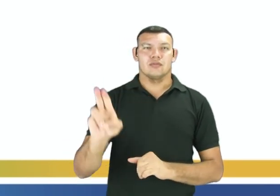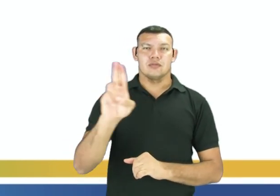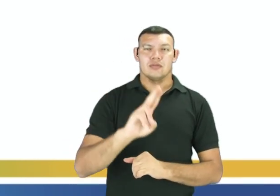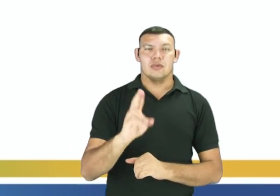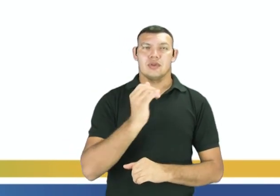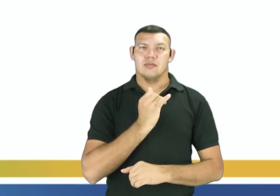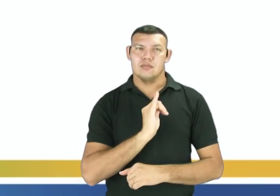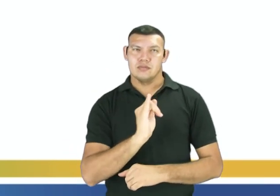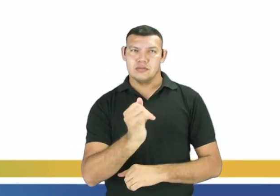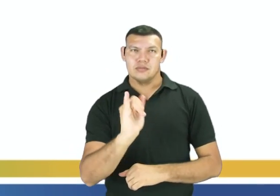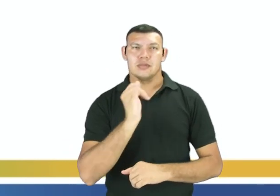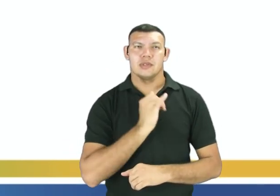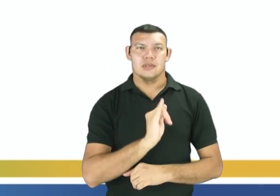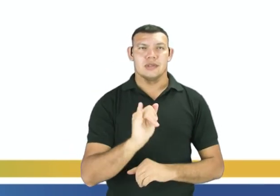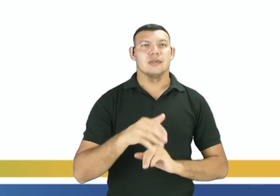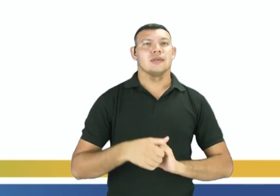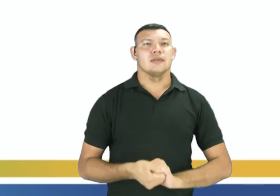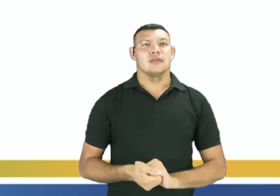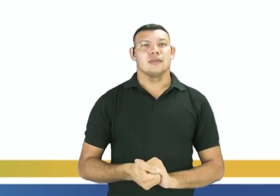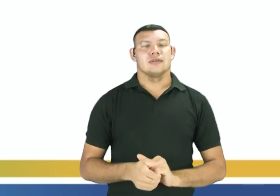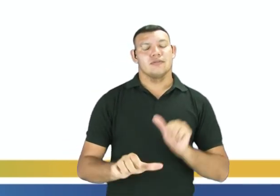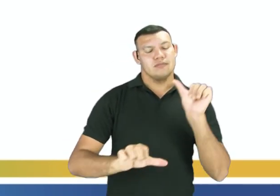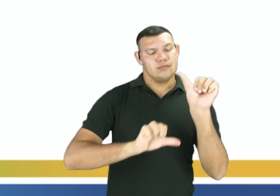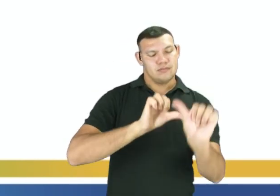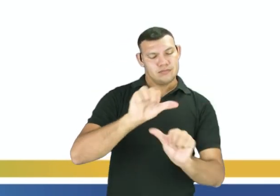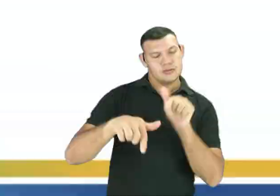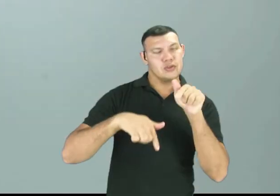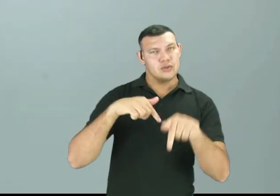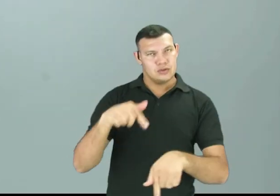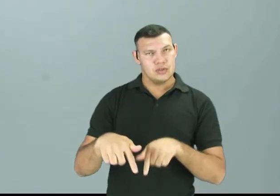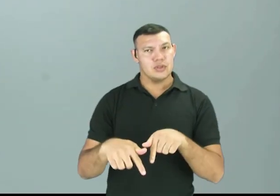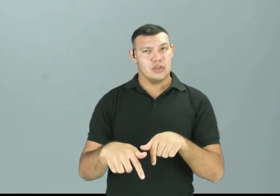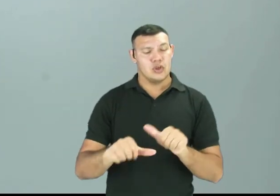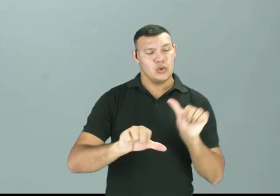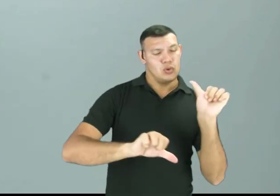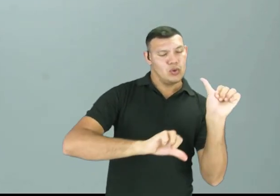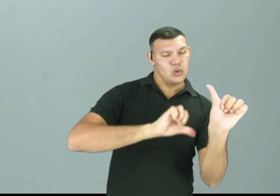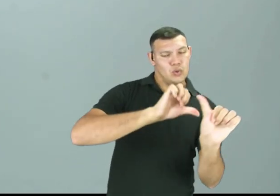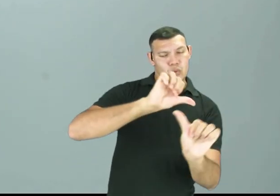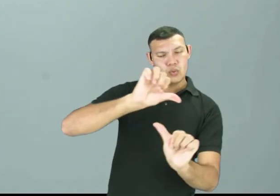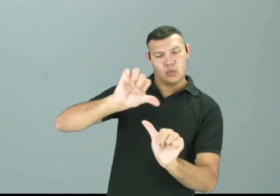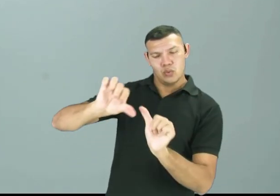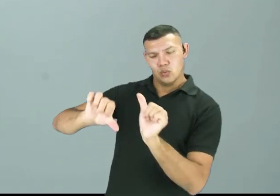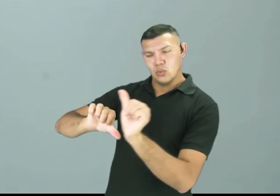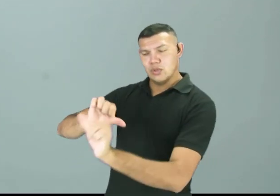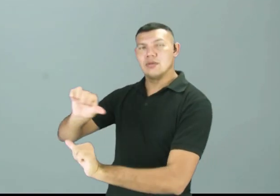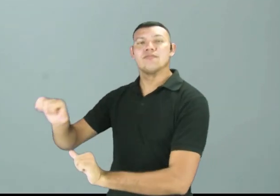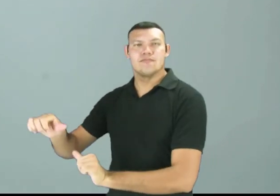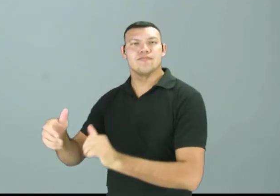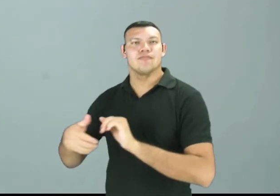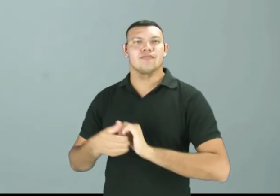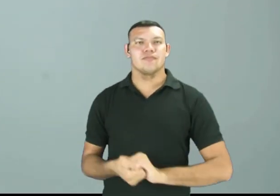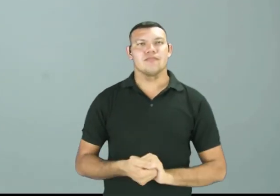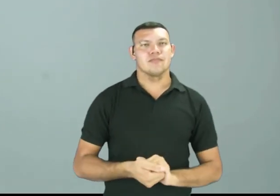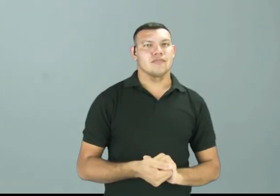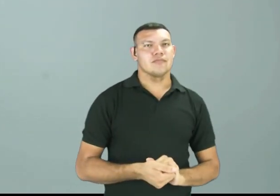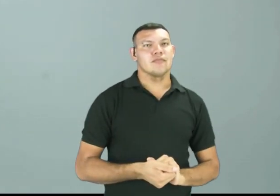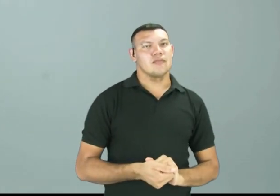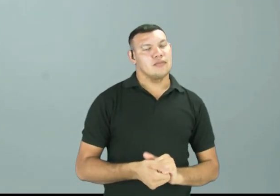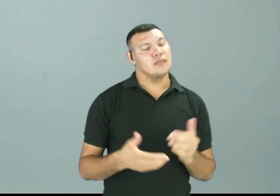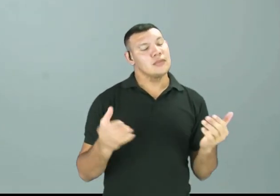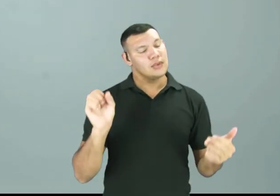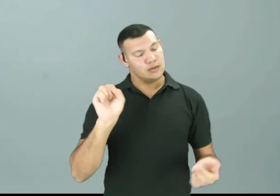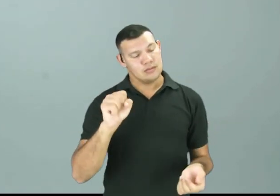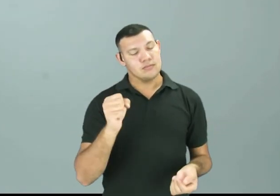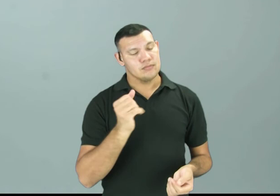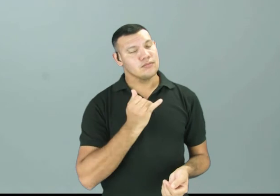Bem, transformação química é a transformação da matéria. Quando eu tenho uma matéria, essa matéria se transforma em energia, e